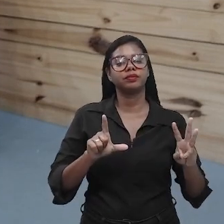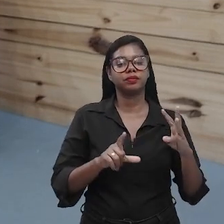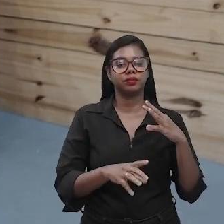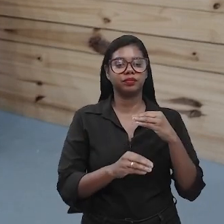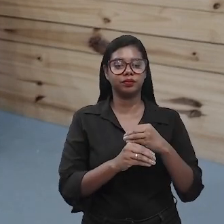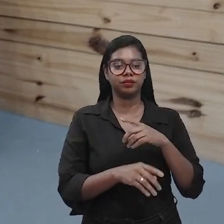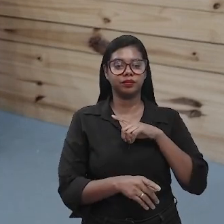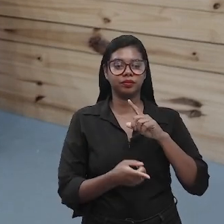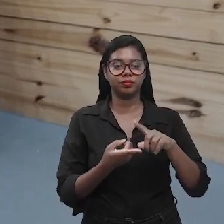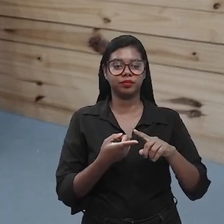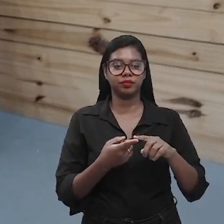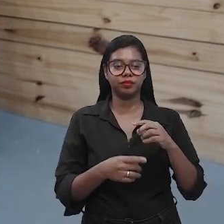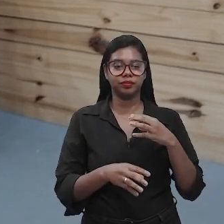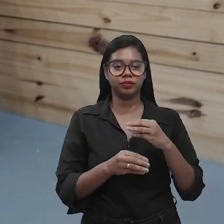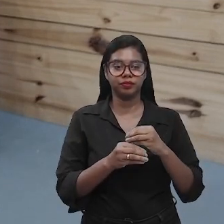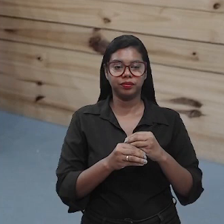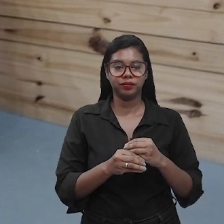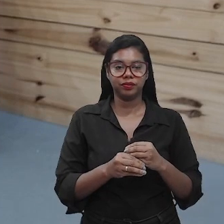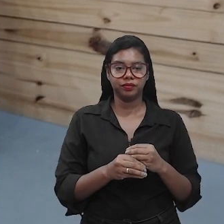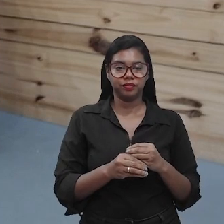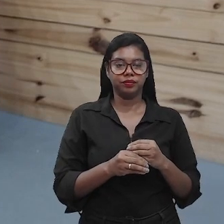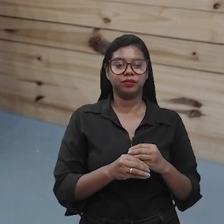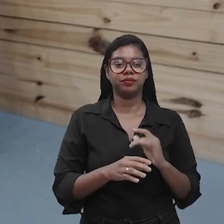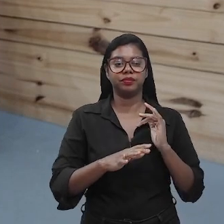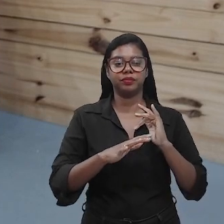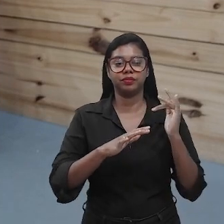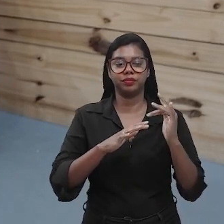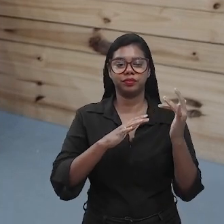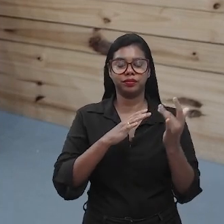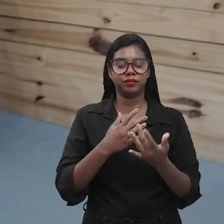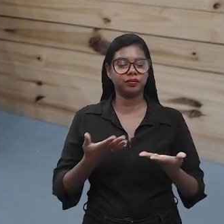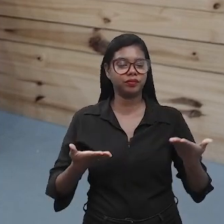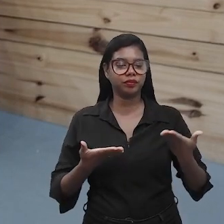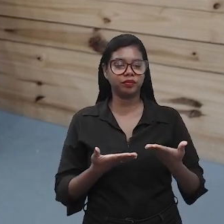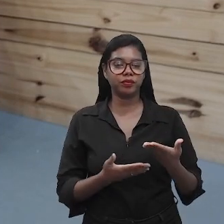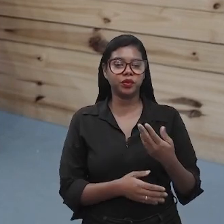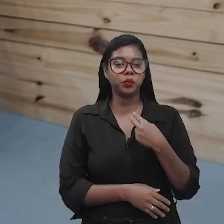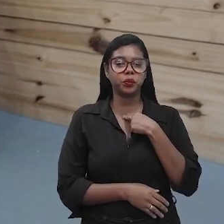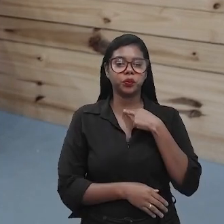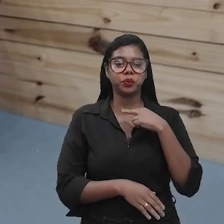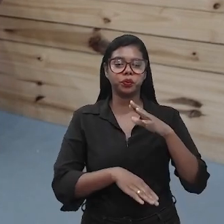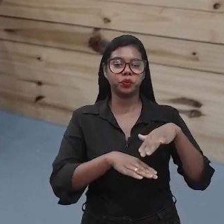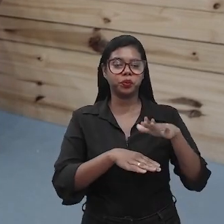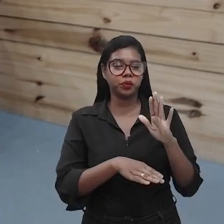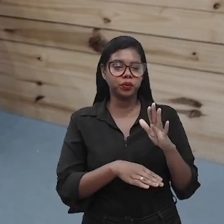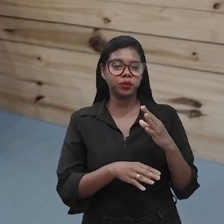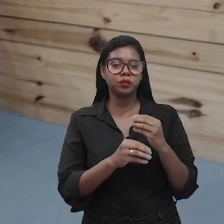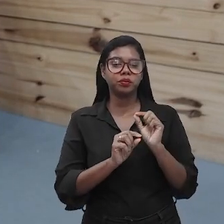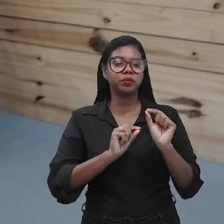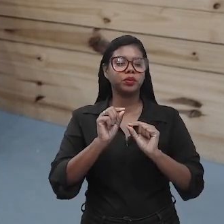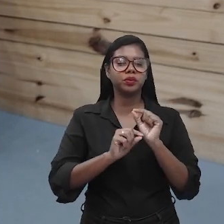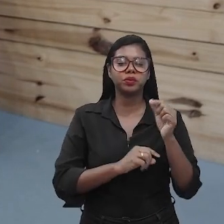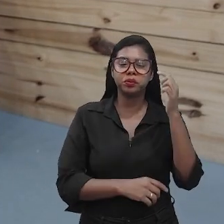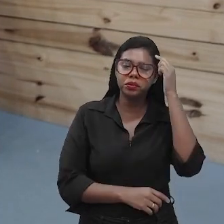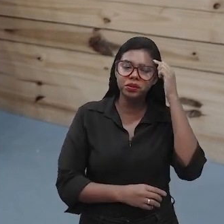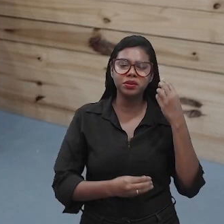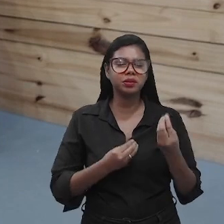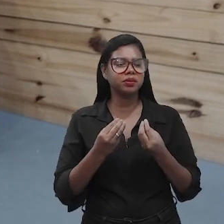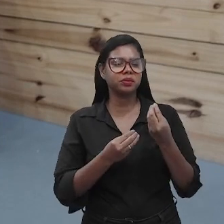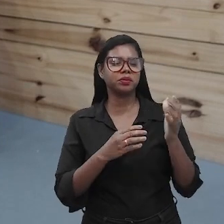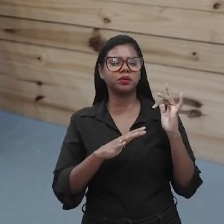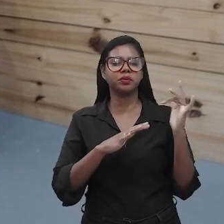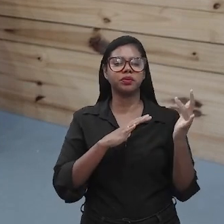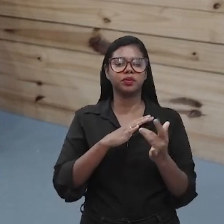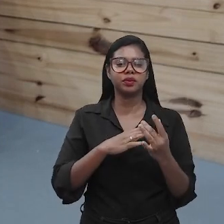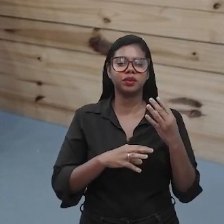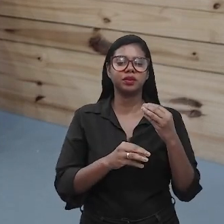estava atrelado a uma rede social, ou seja, hoje em dia a gente não pode pensar um blog dissociado da rede social, ou seja, o blog ele tem sempre a